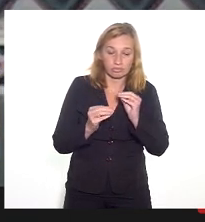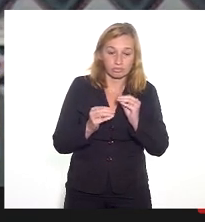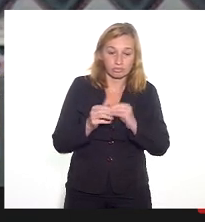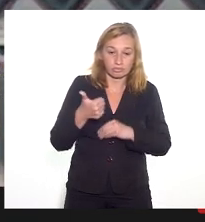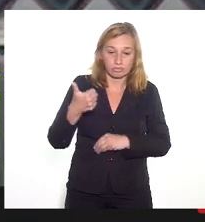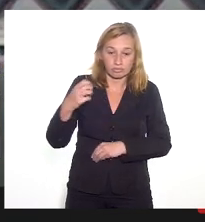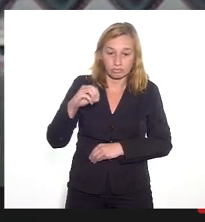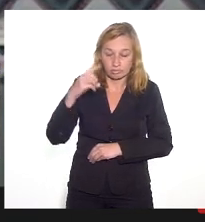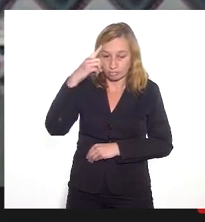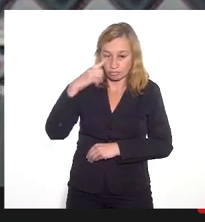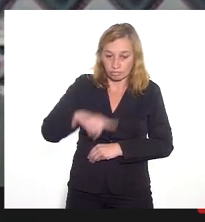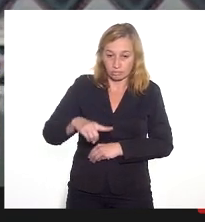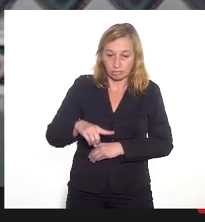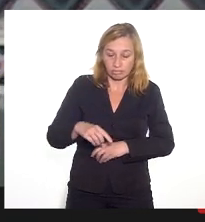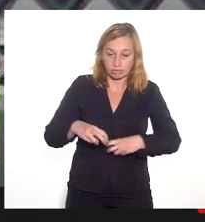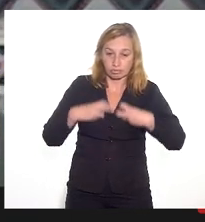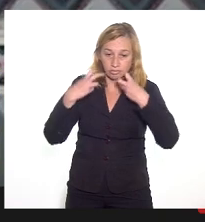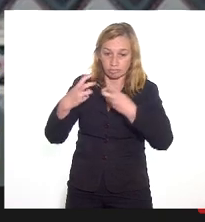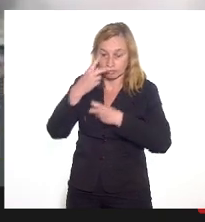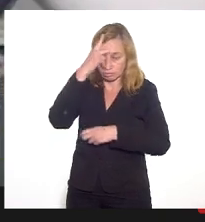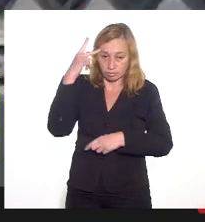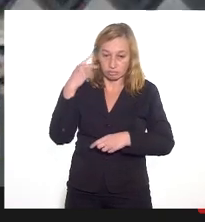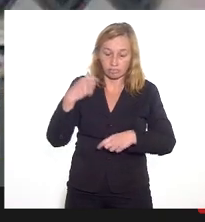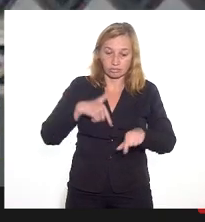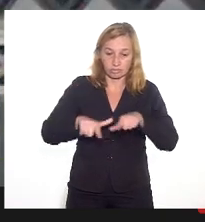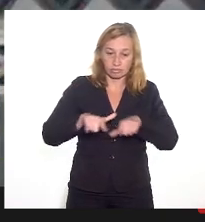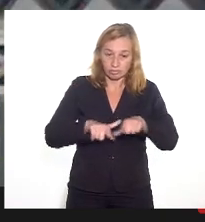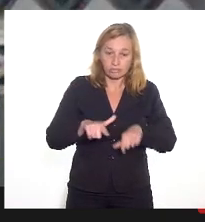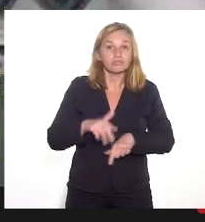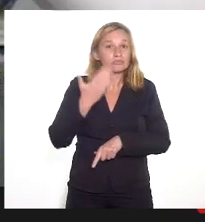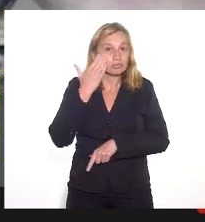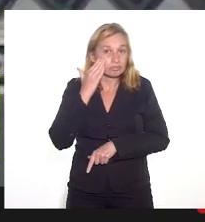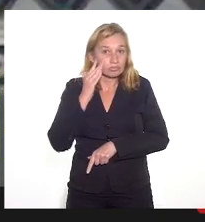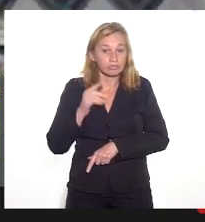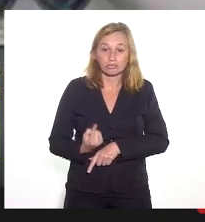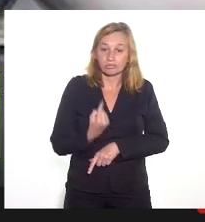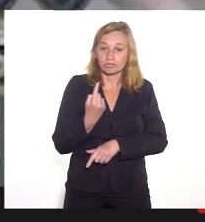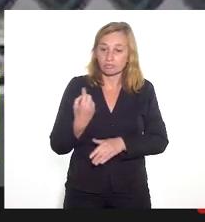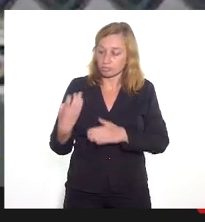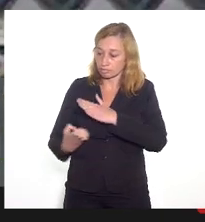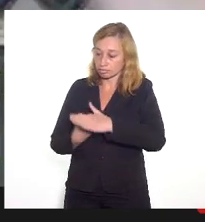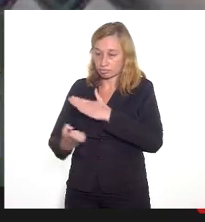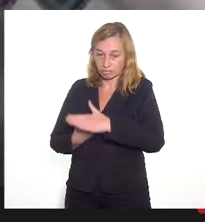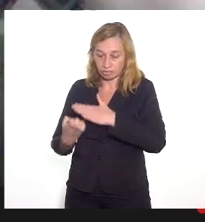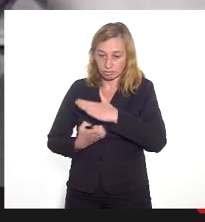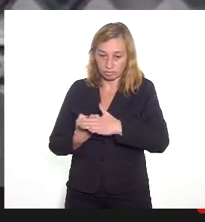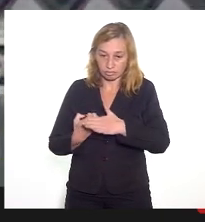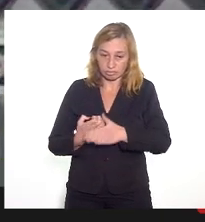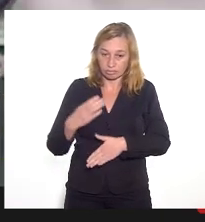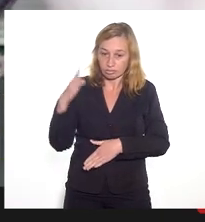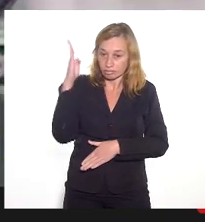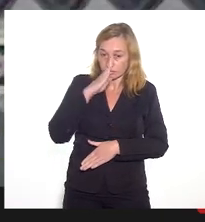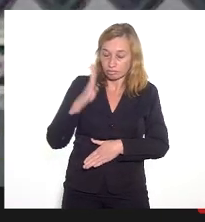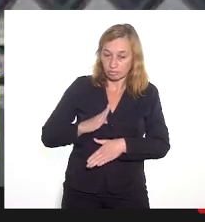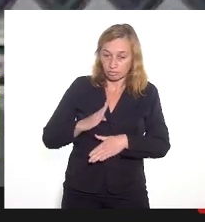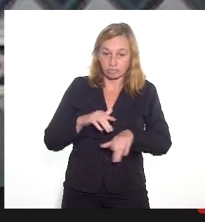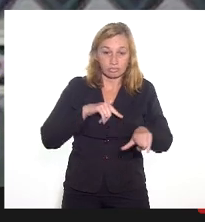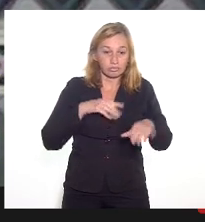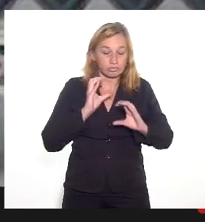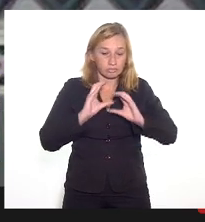um clamor ali dos trabalhadores e trabalhadoras, porque a gente entende que uma empresa brasileira de comunicação